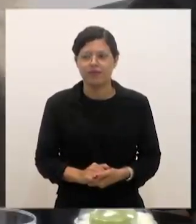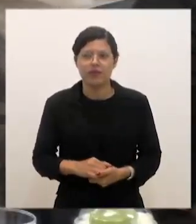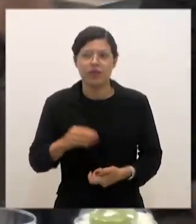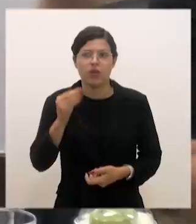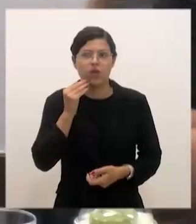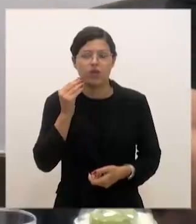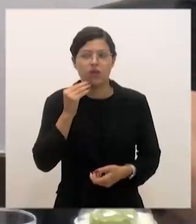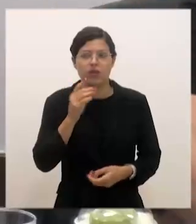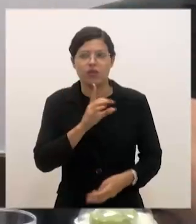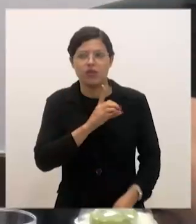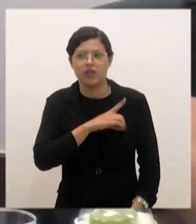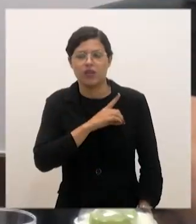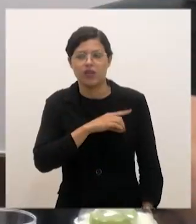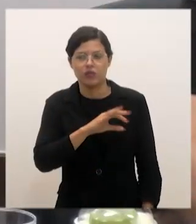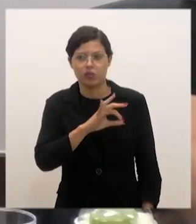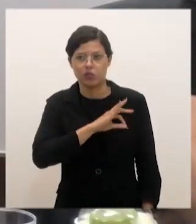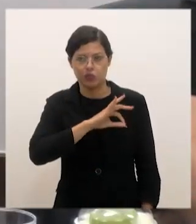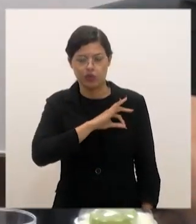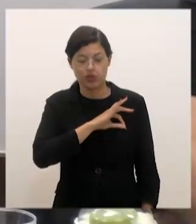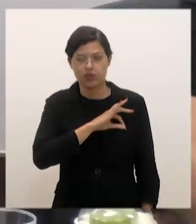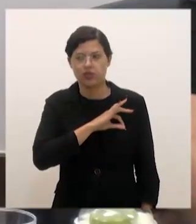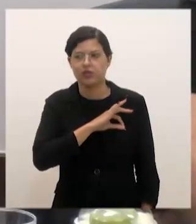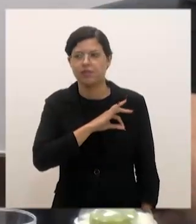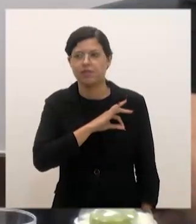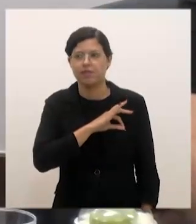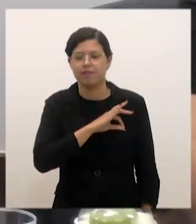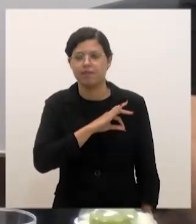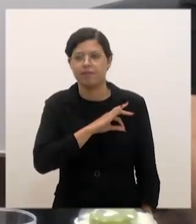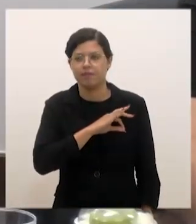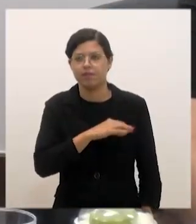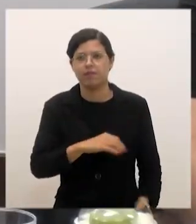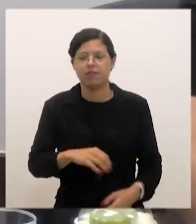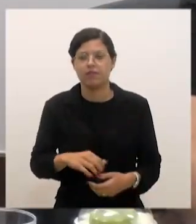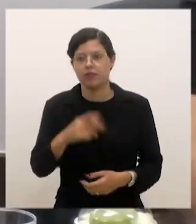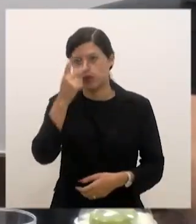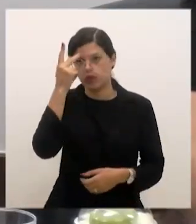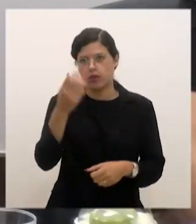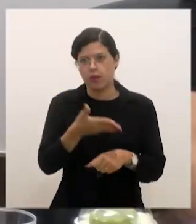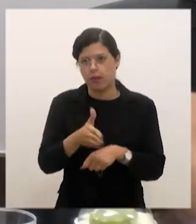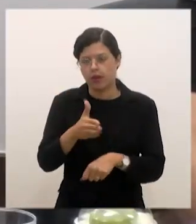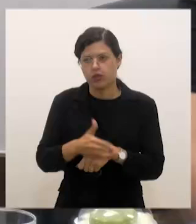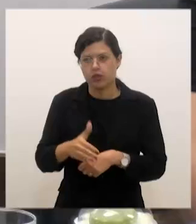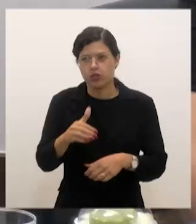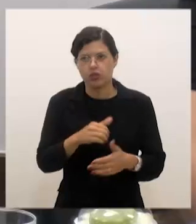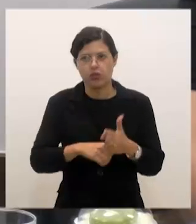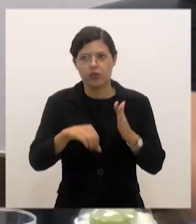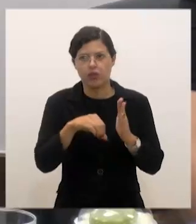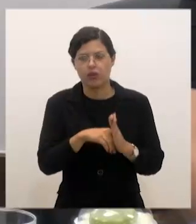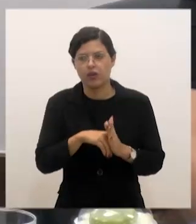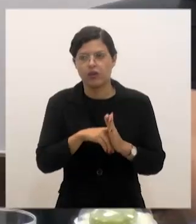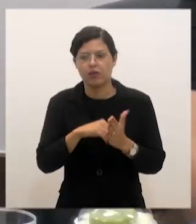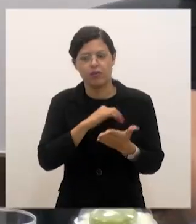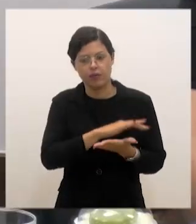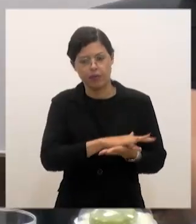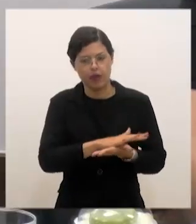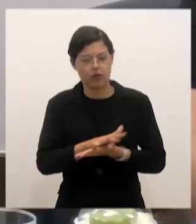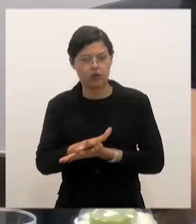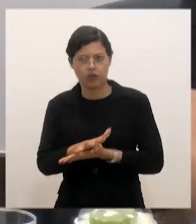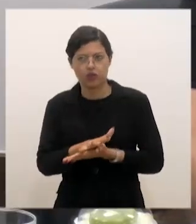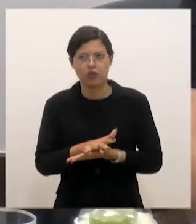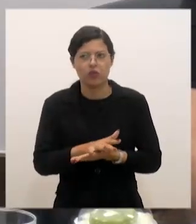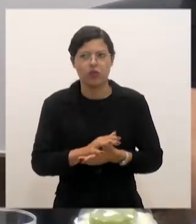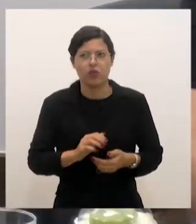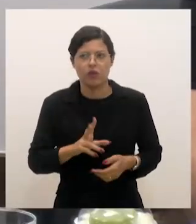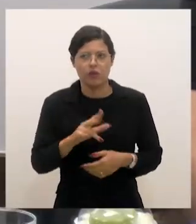evidente que o delegado de polícia, quem pratica um crime de natureza discriminatória, ele vai